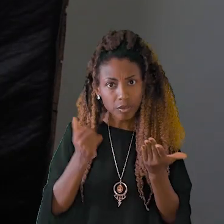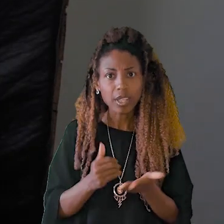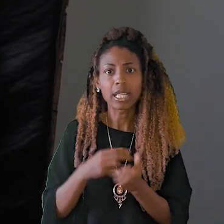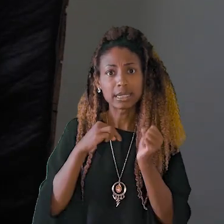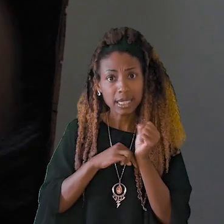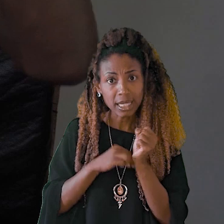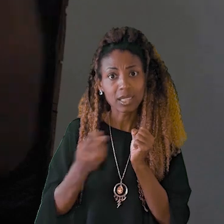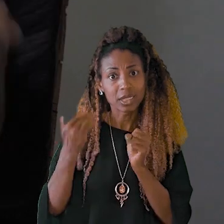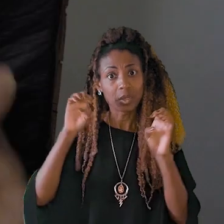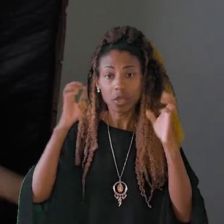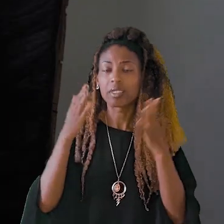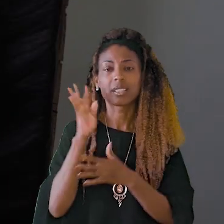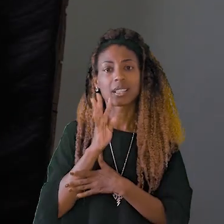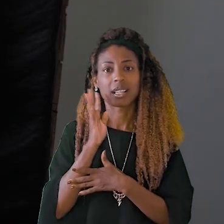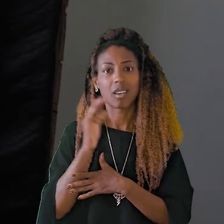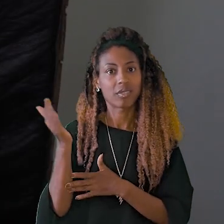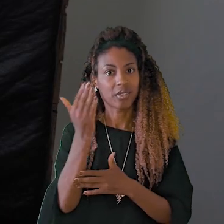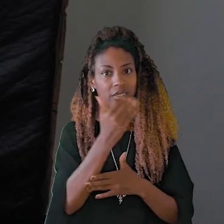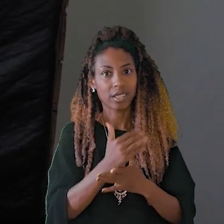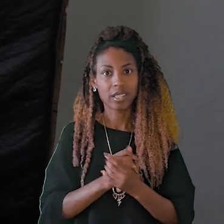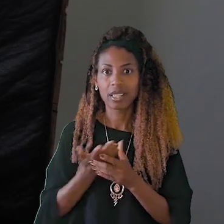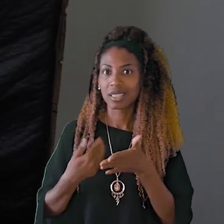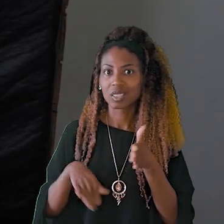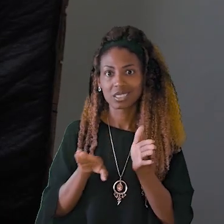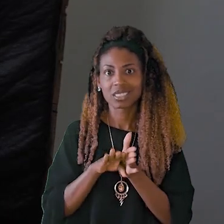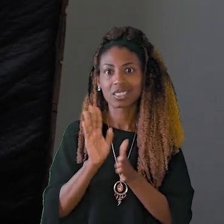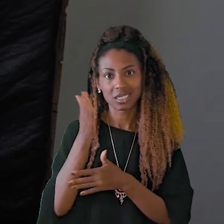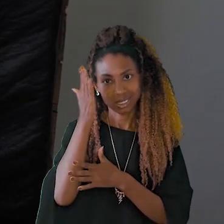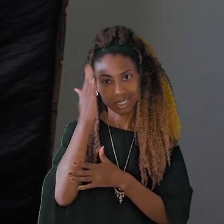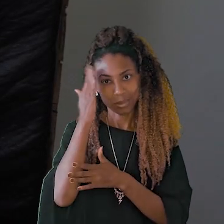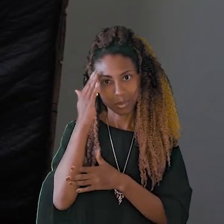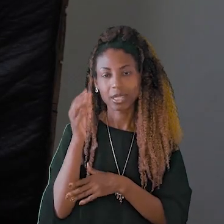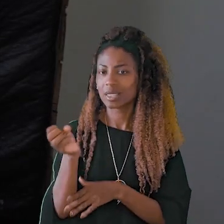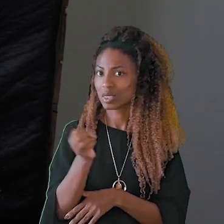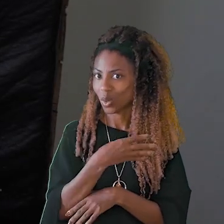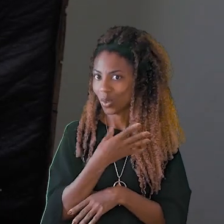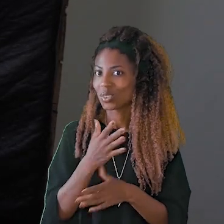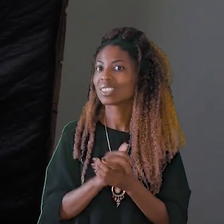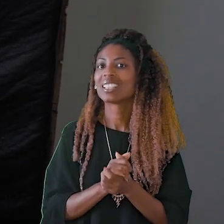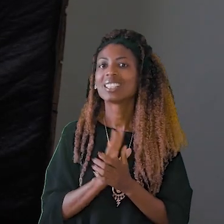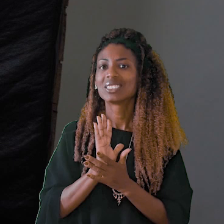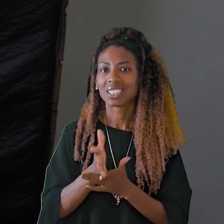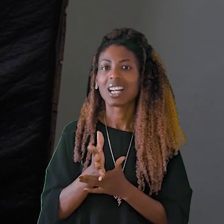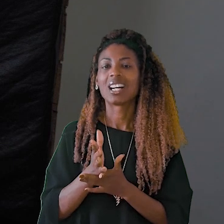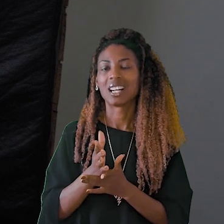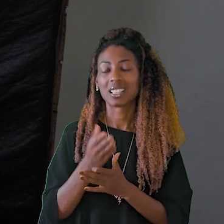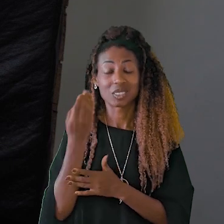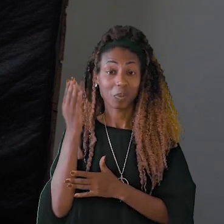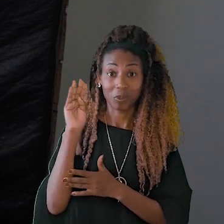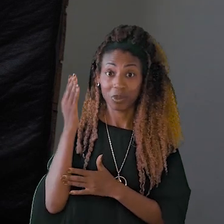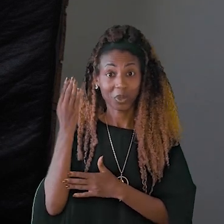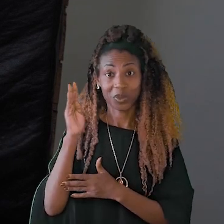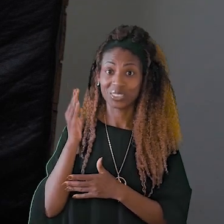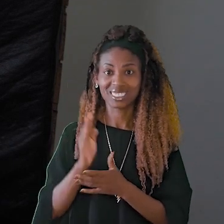na nossa equipe. O povo veio aleatório. Chegou, o povo já sabendo da notícia, que já era o Clube Renascença, né? Que era o filme. E lembrar